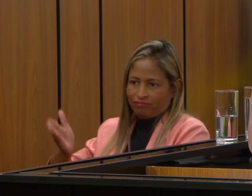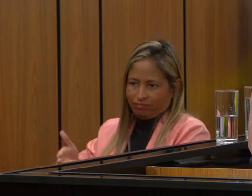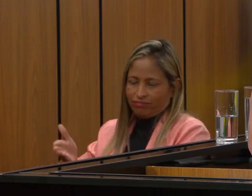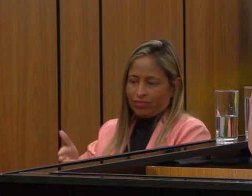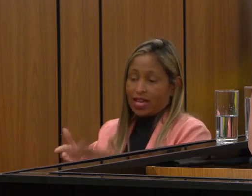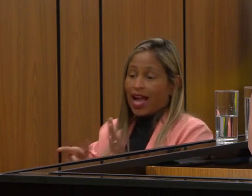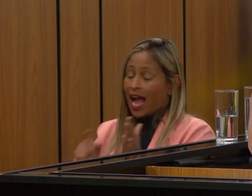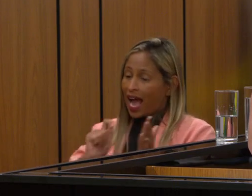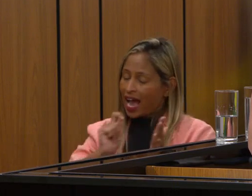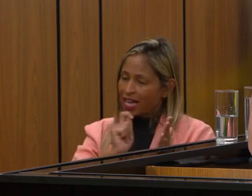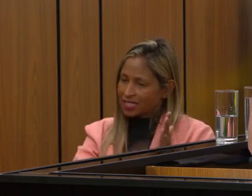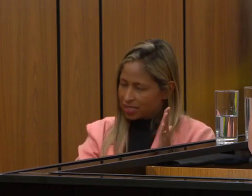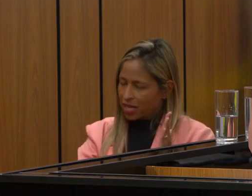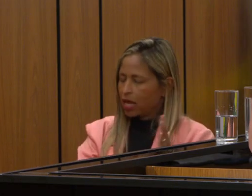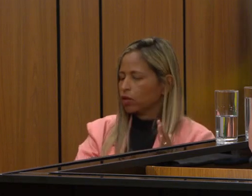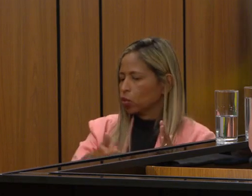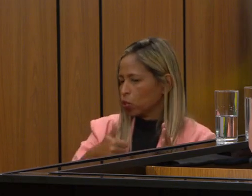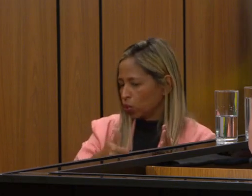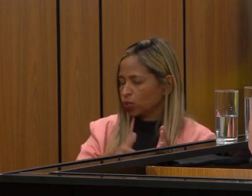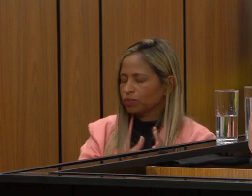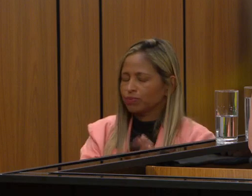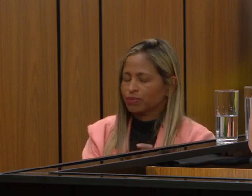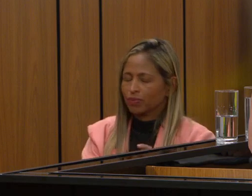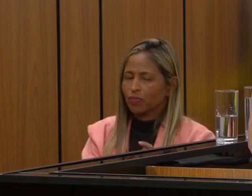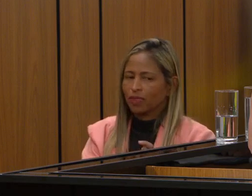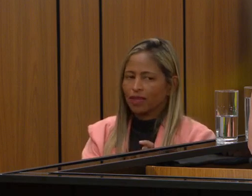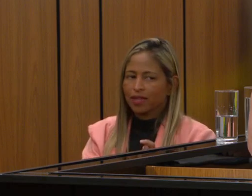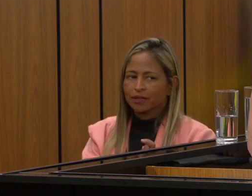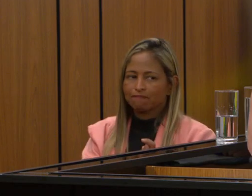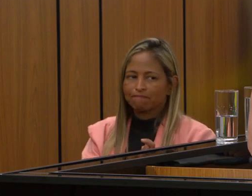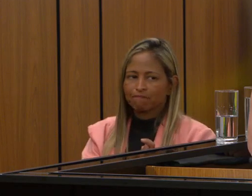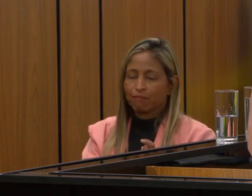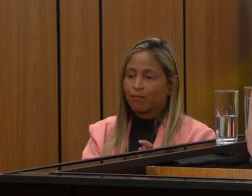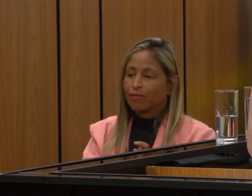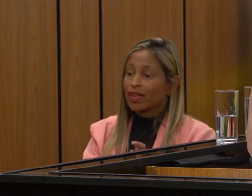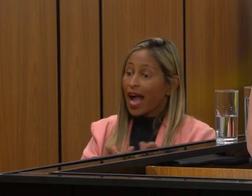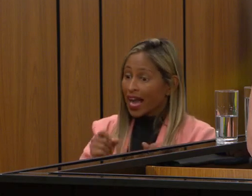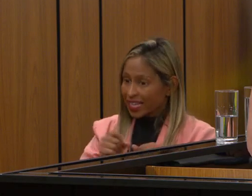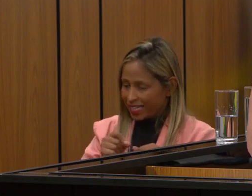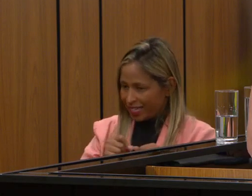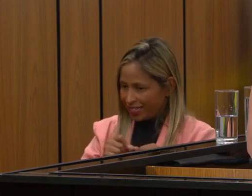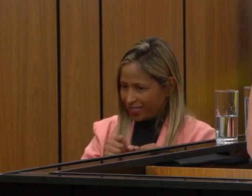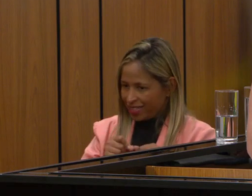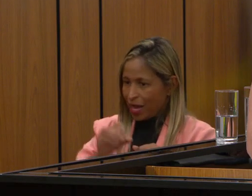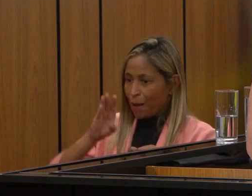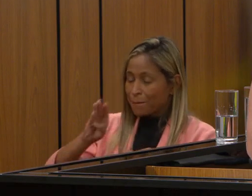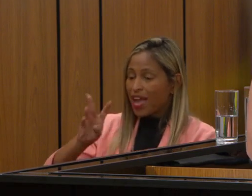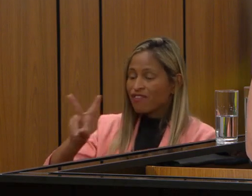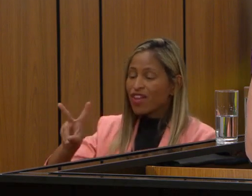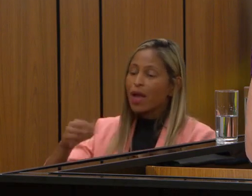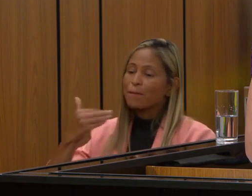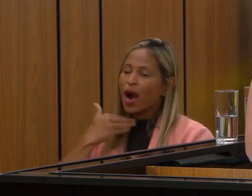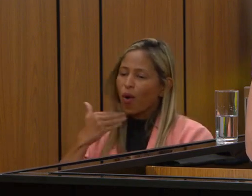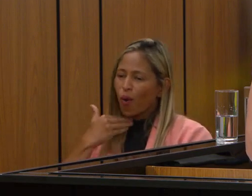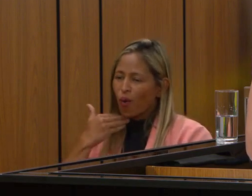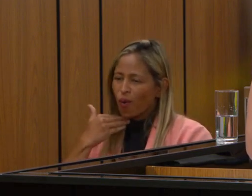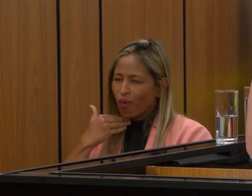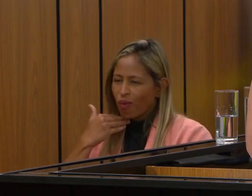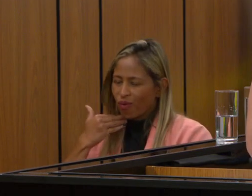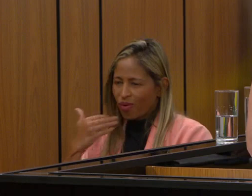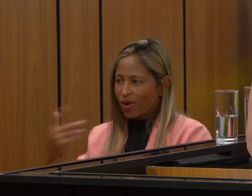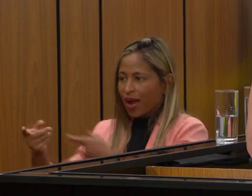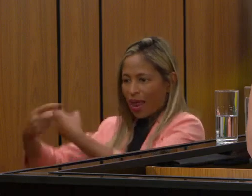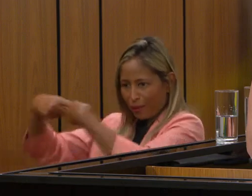Assinei o contrato e tudo e a financeira é a BV Financeira